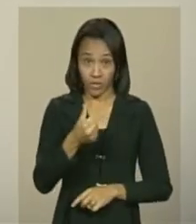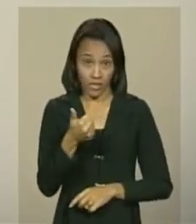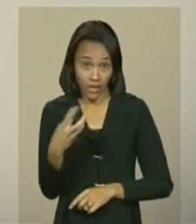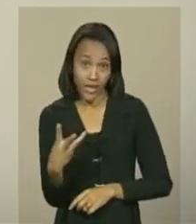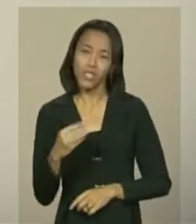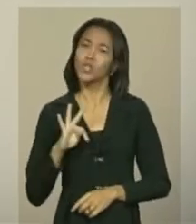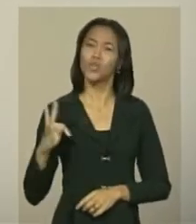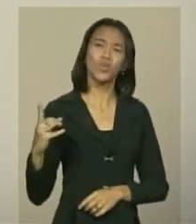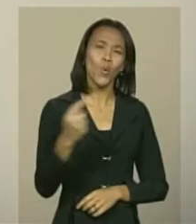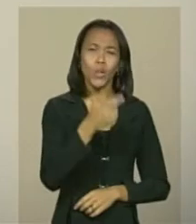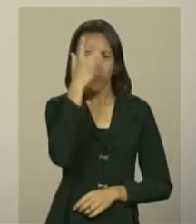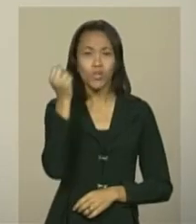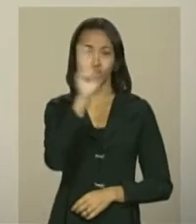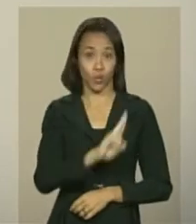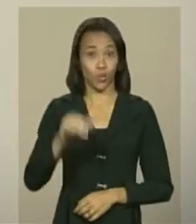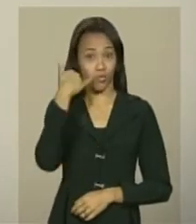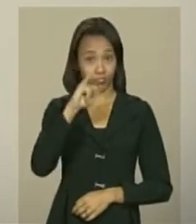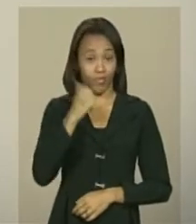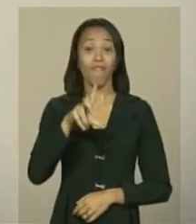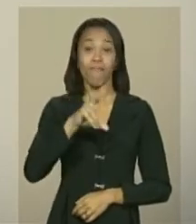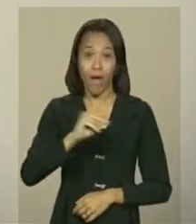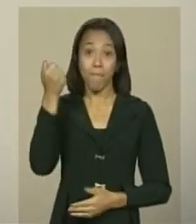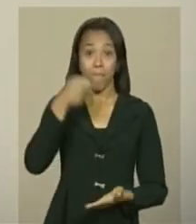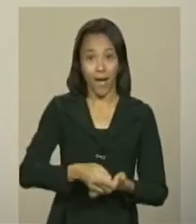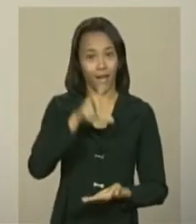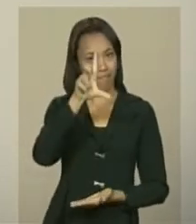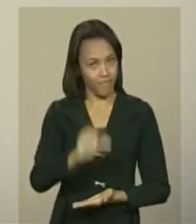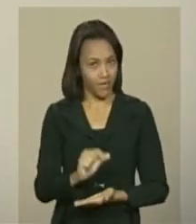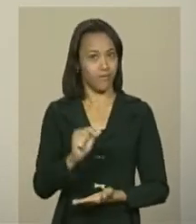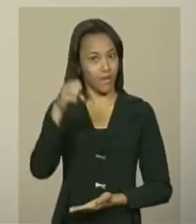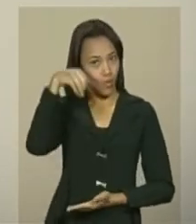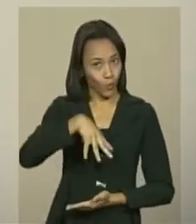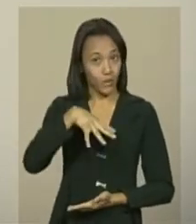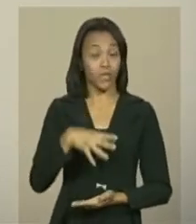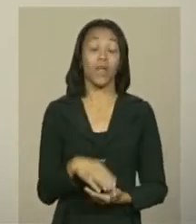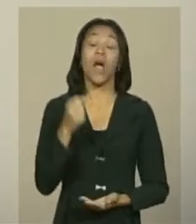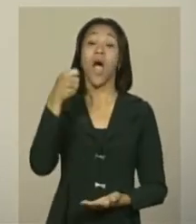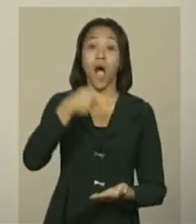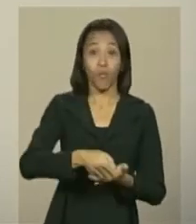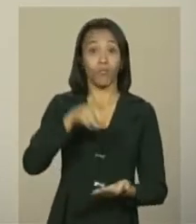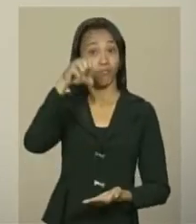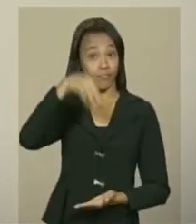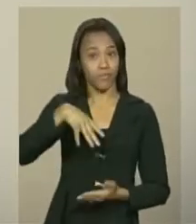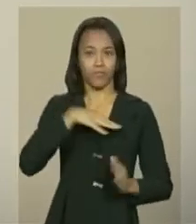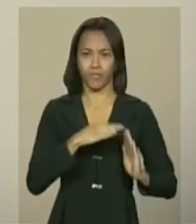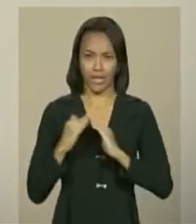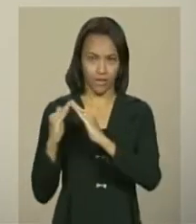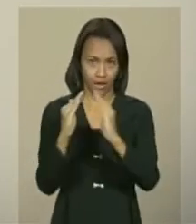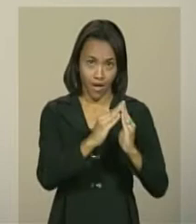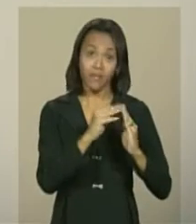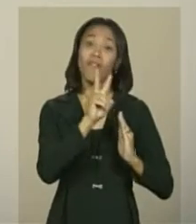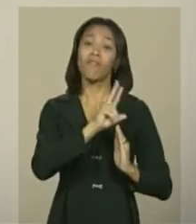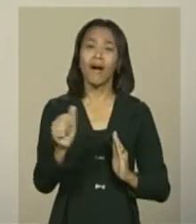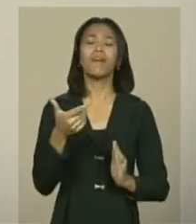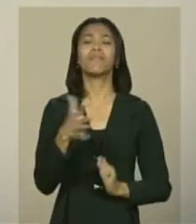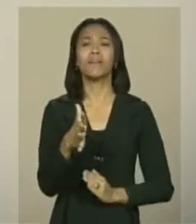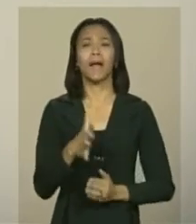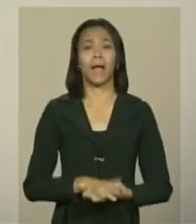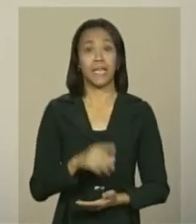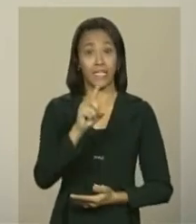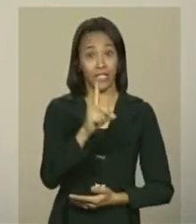todos os consumidores vão pagar menos pela conta de luz a conta de luz das residências vai